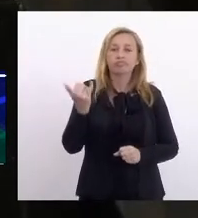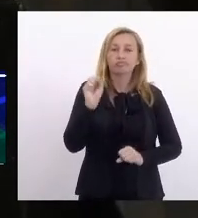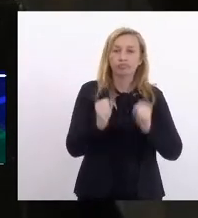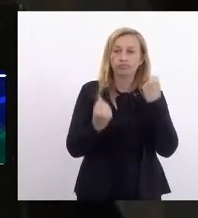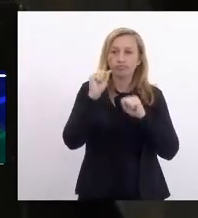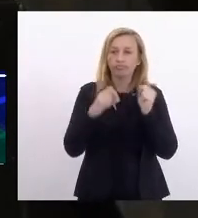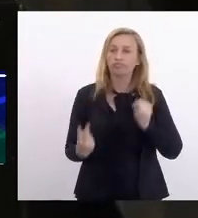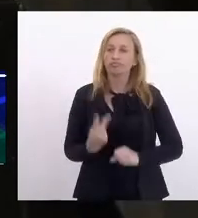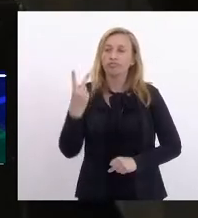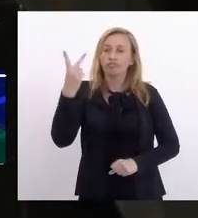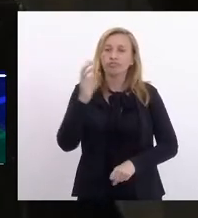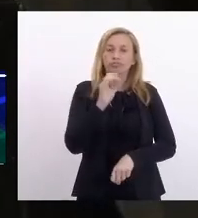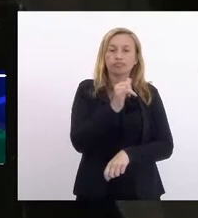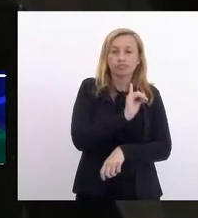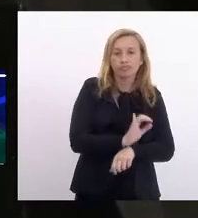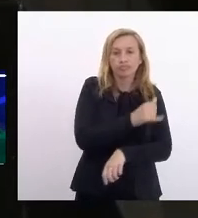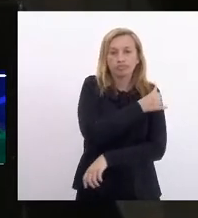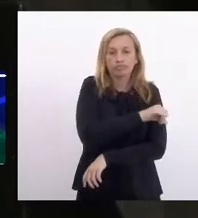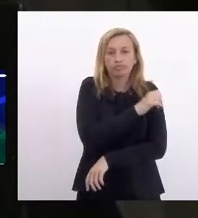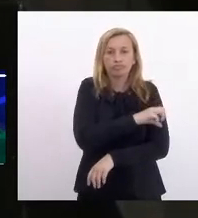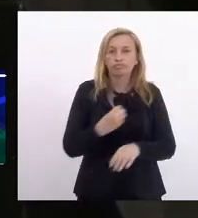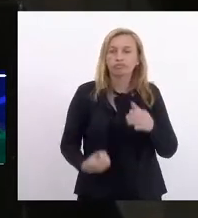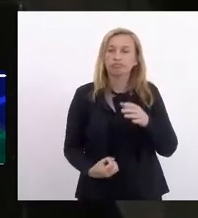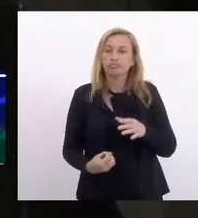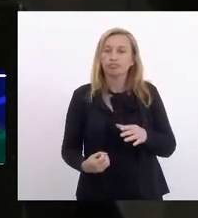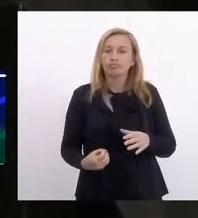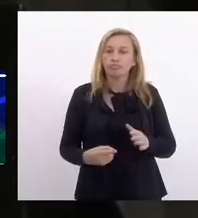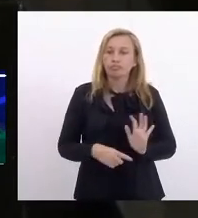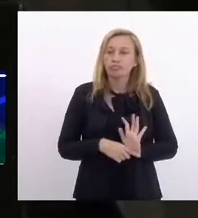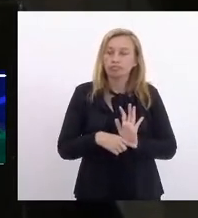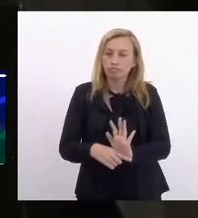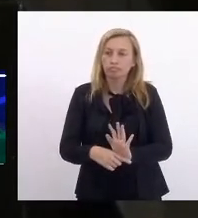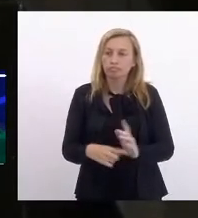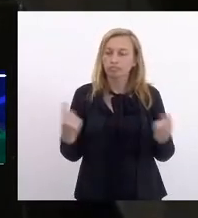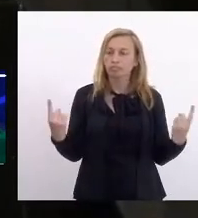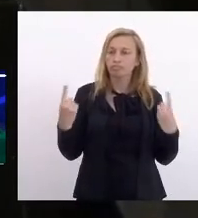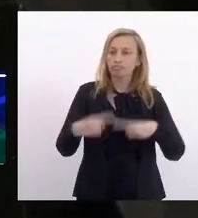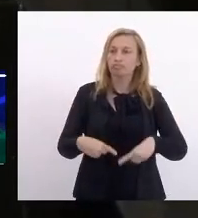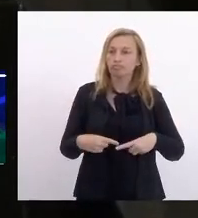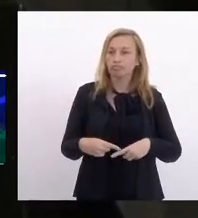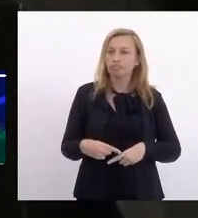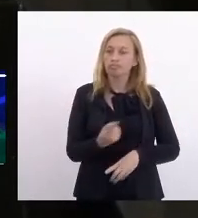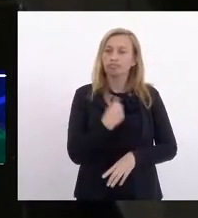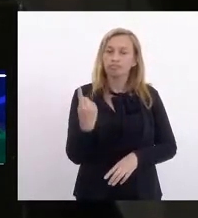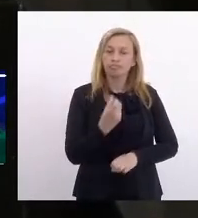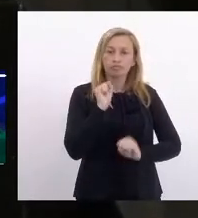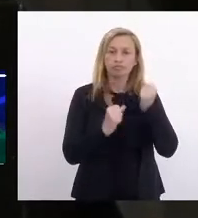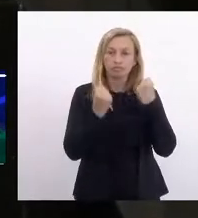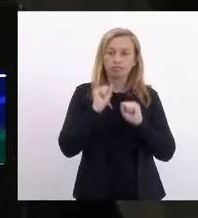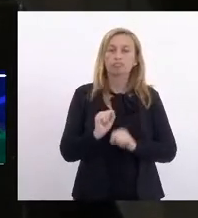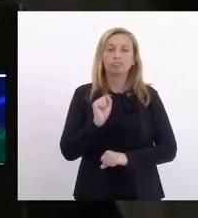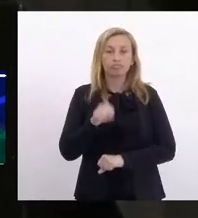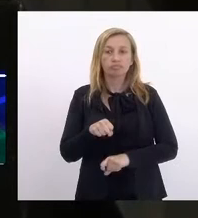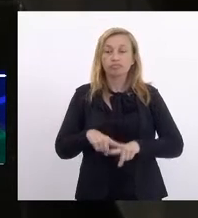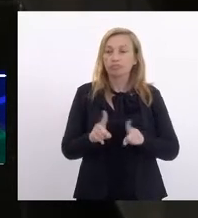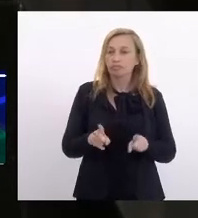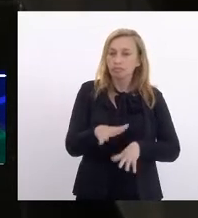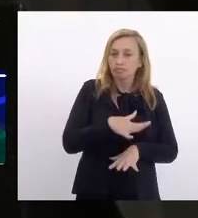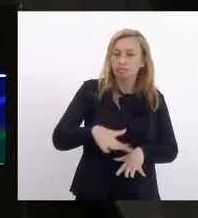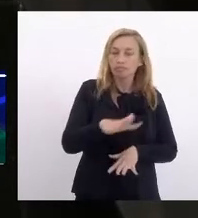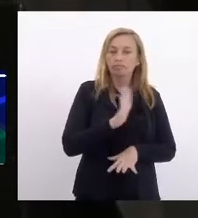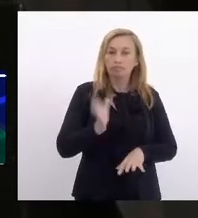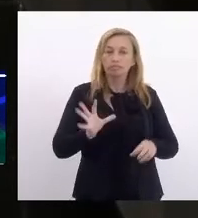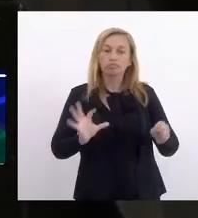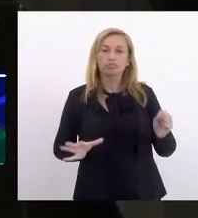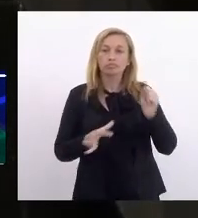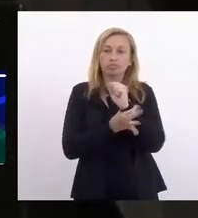Janeiro, claro que é importante criar condições favoráveis para a competitividade das nossas indústrias, não tenho dúvida. Agora, esse setor já está